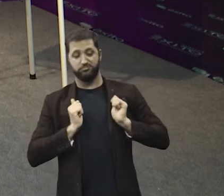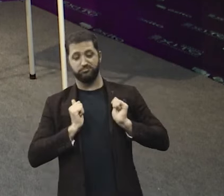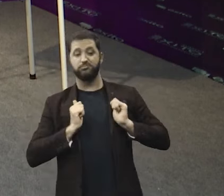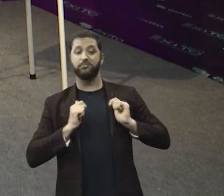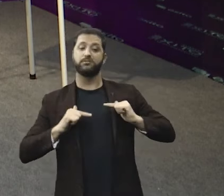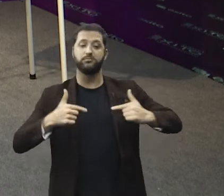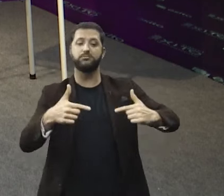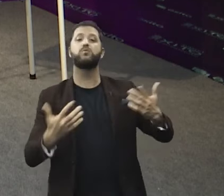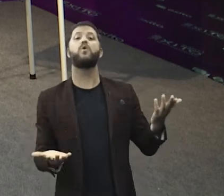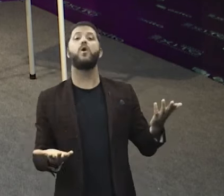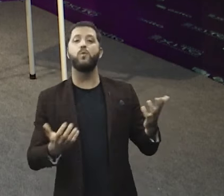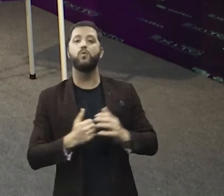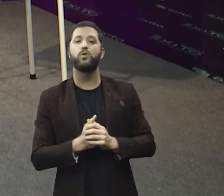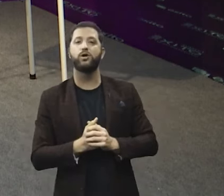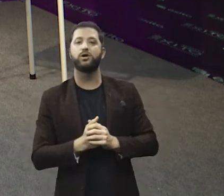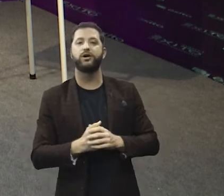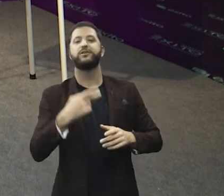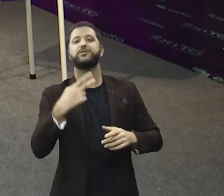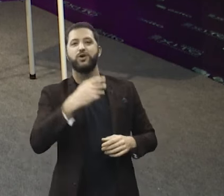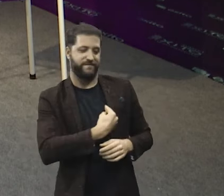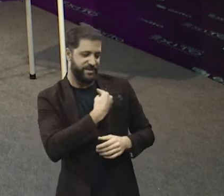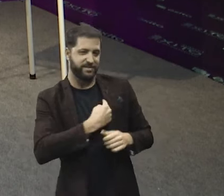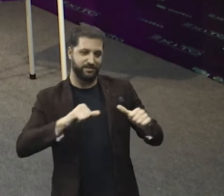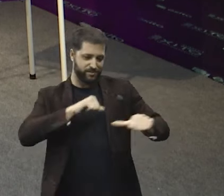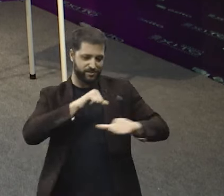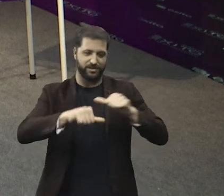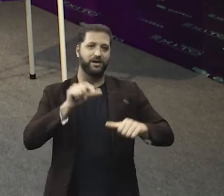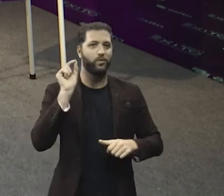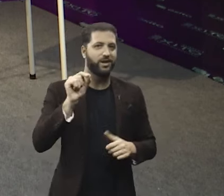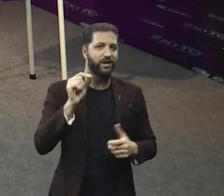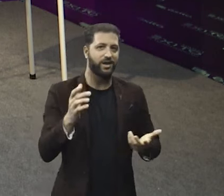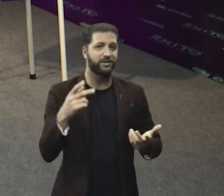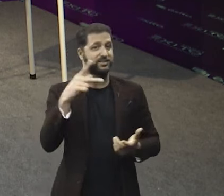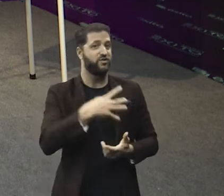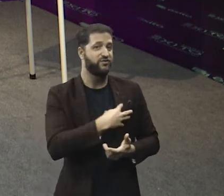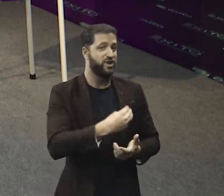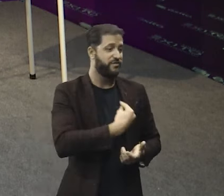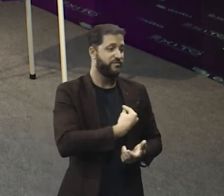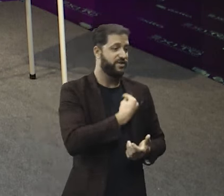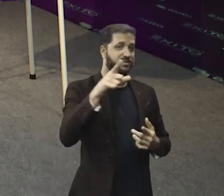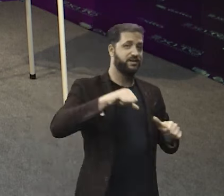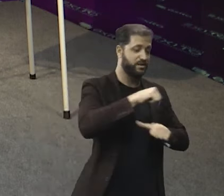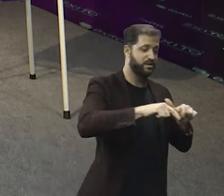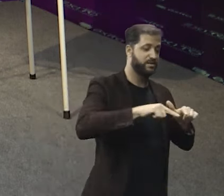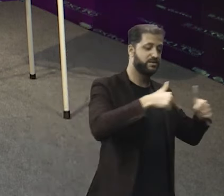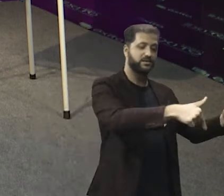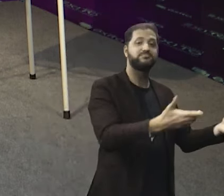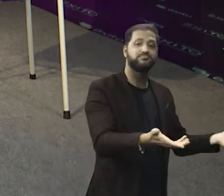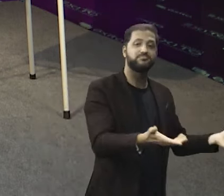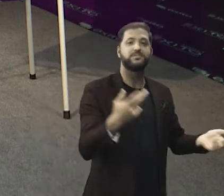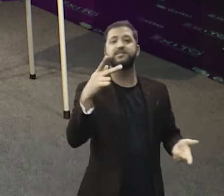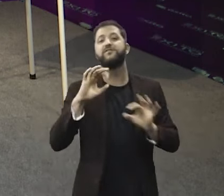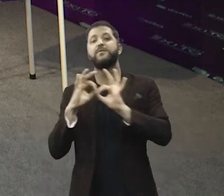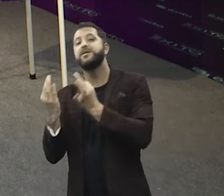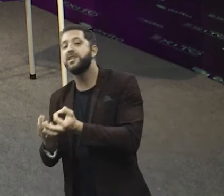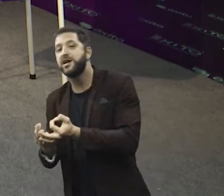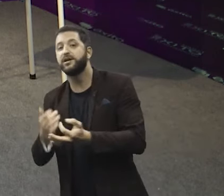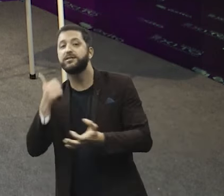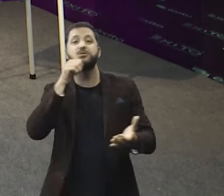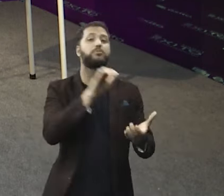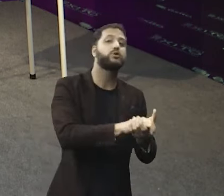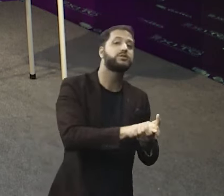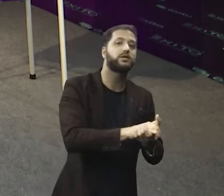trazer de transformação não só pra sua vida mas pra vida dos seus filhos se você é pai pra vida da sua família pra vida da sua esposa do Sea mulher se